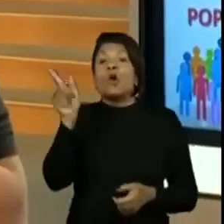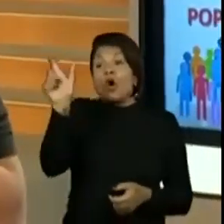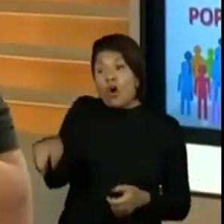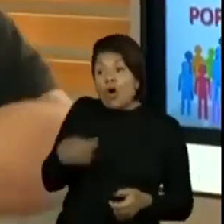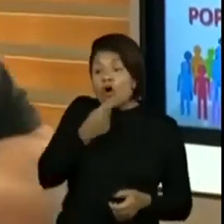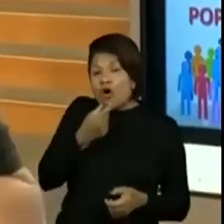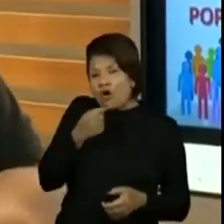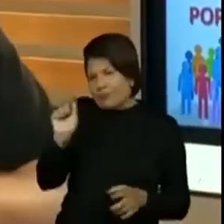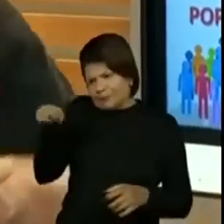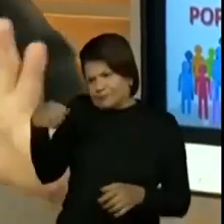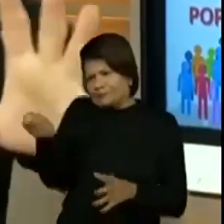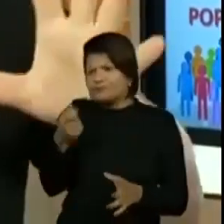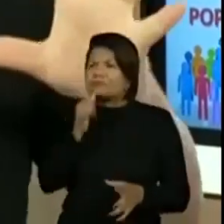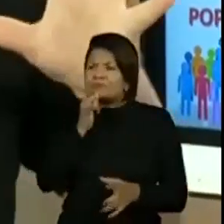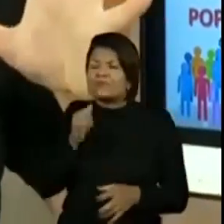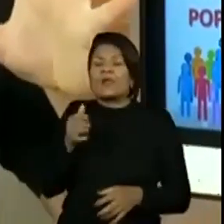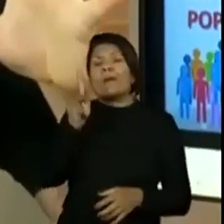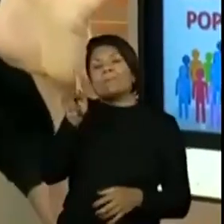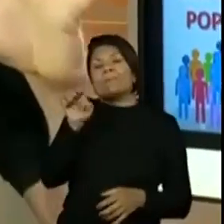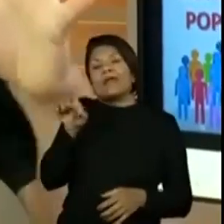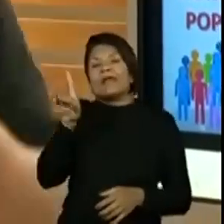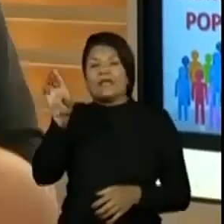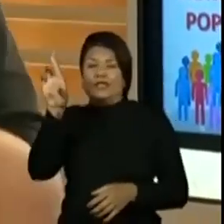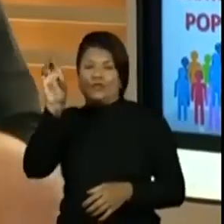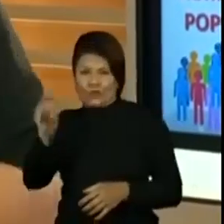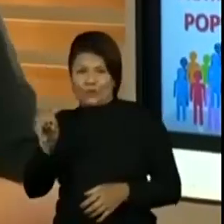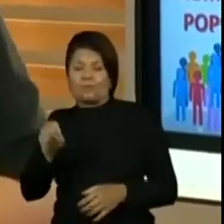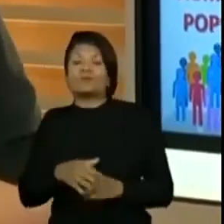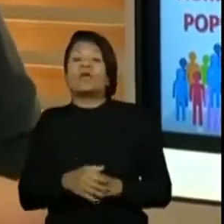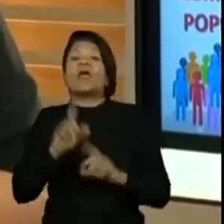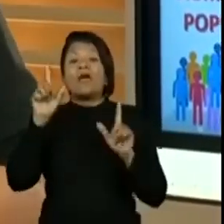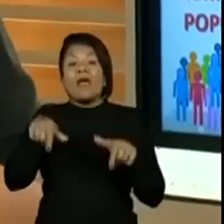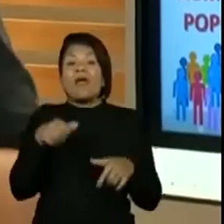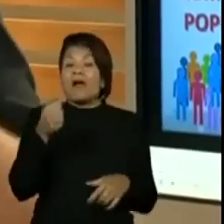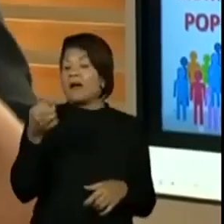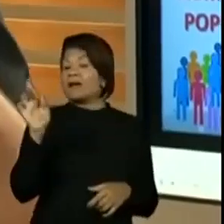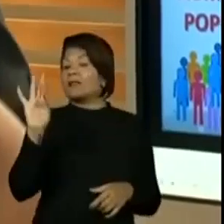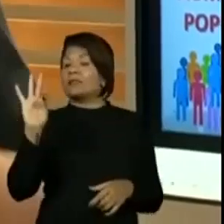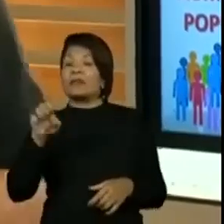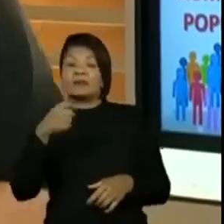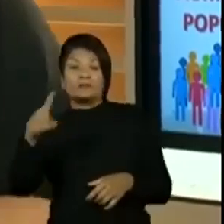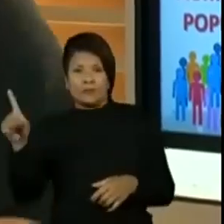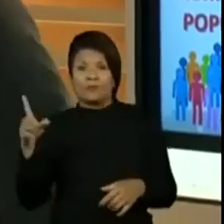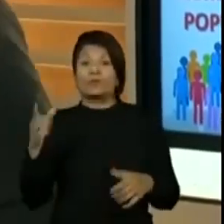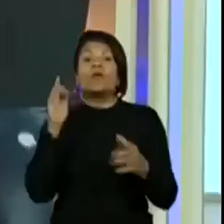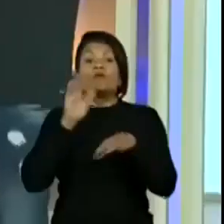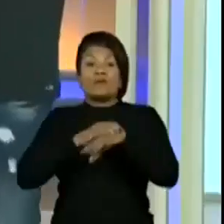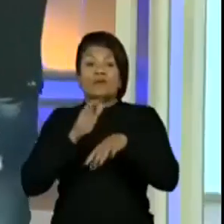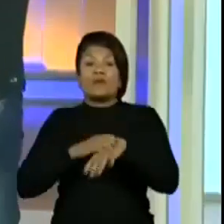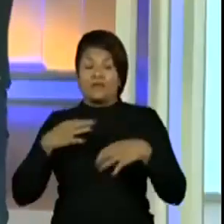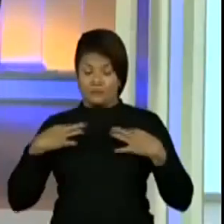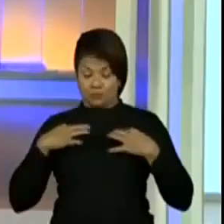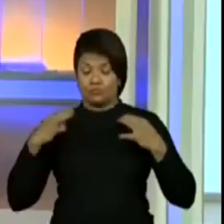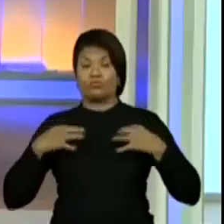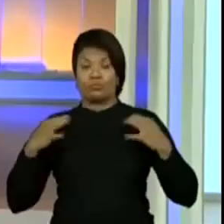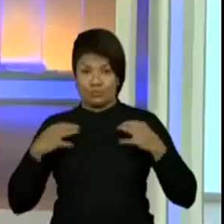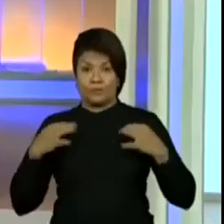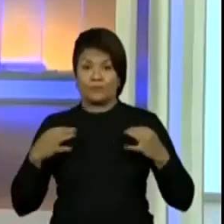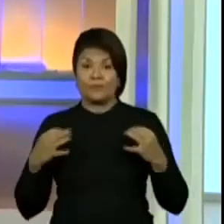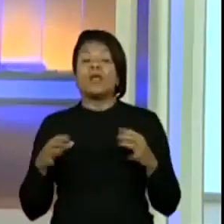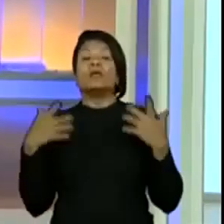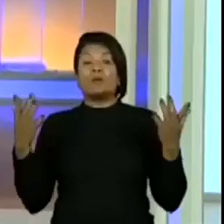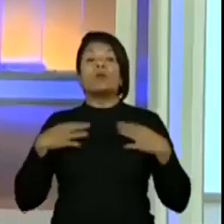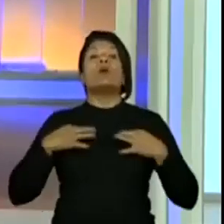artesão. Ele produzia tudo. E Pedro produzia blusas. A blusa de